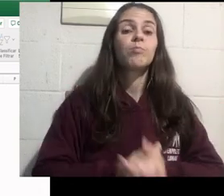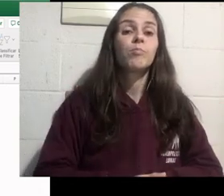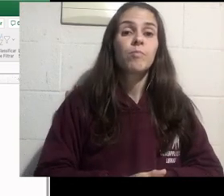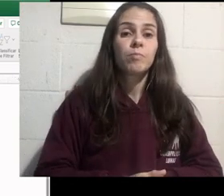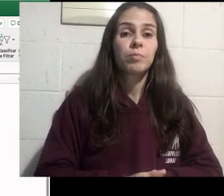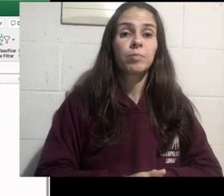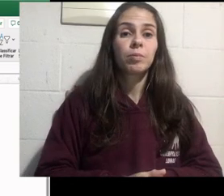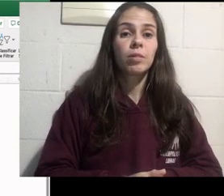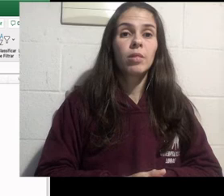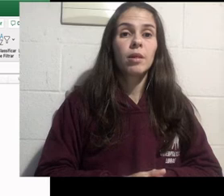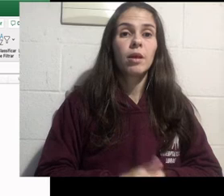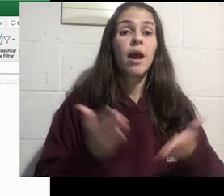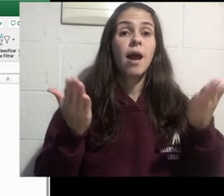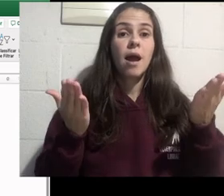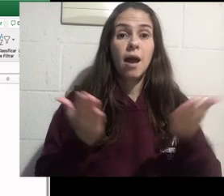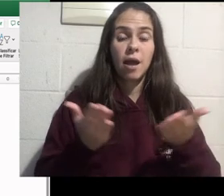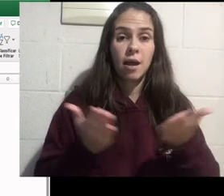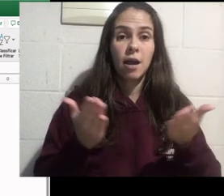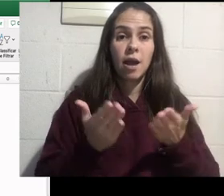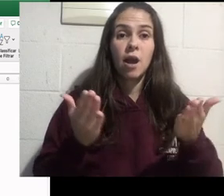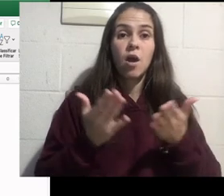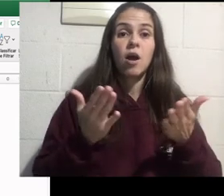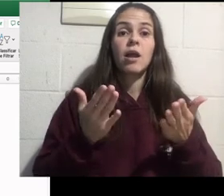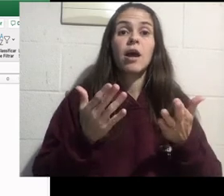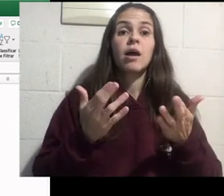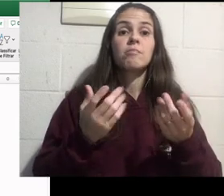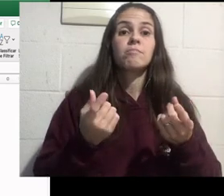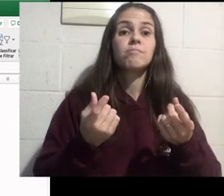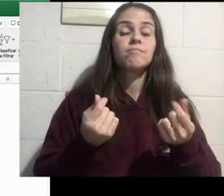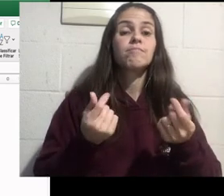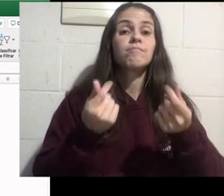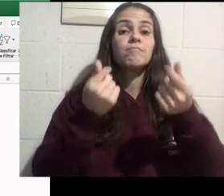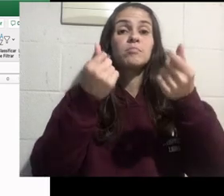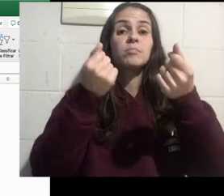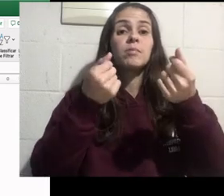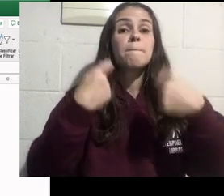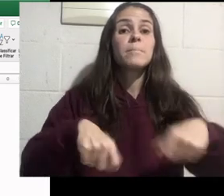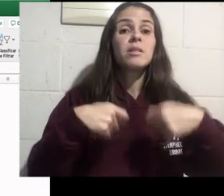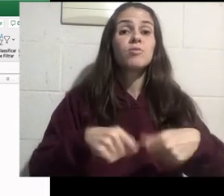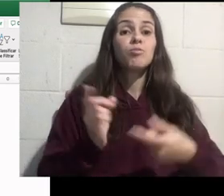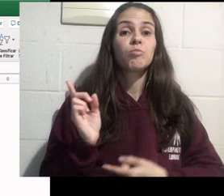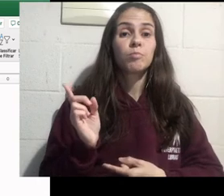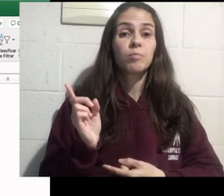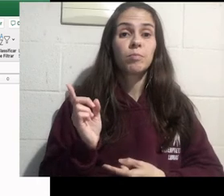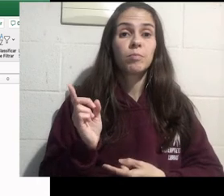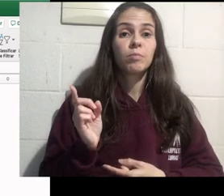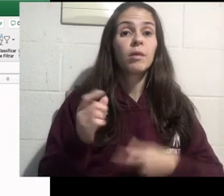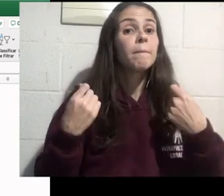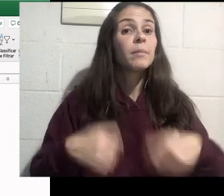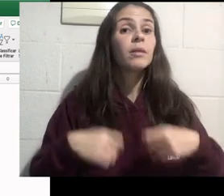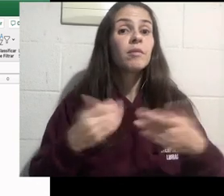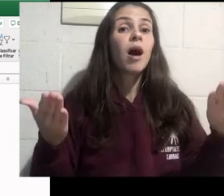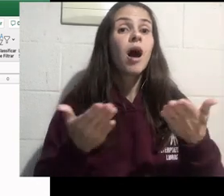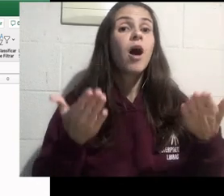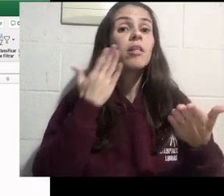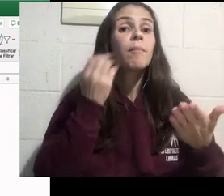2.857,73. Então, aqui nas fontes de recursos, a minha necessidade de capital social é essa. E daí eu posso definir o número de